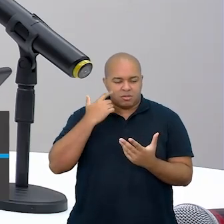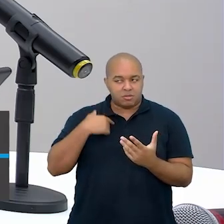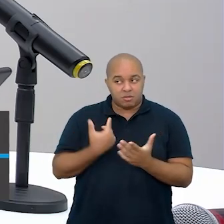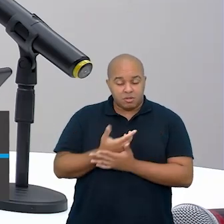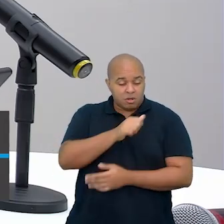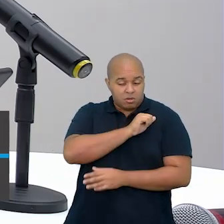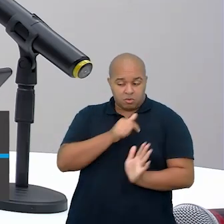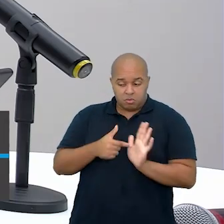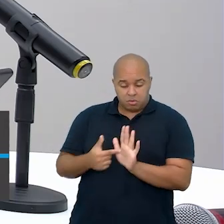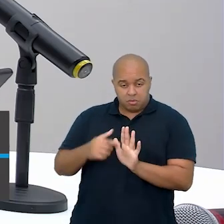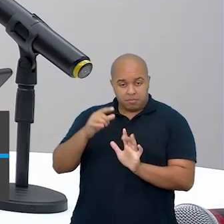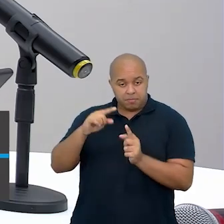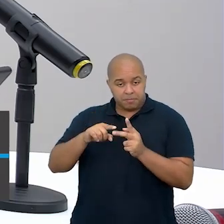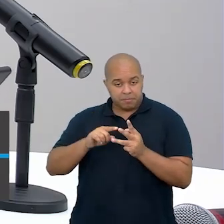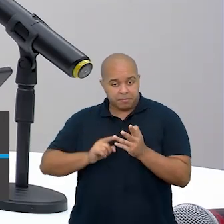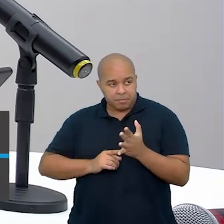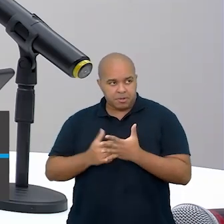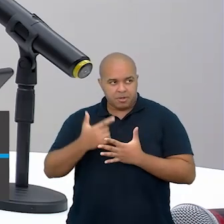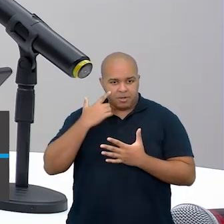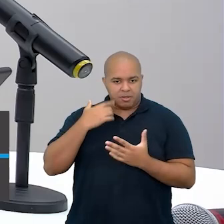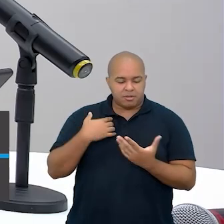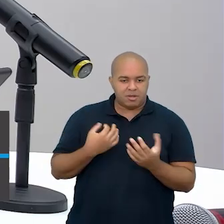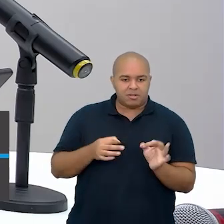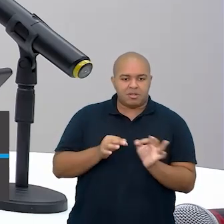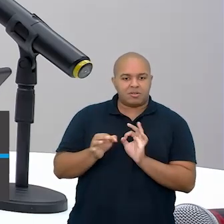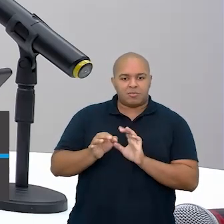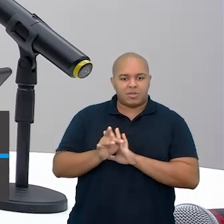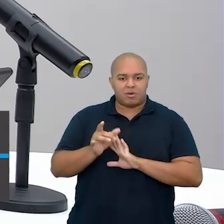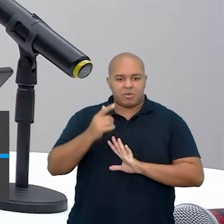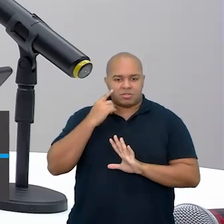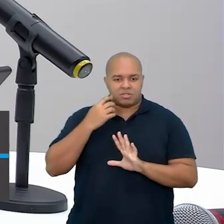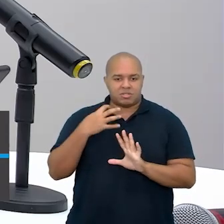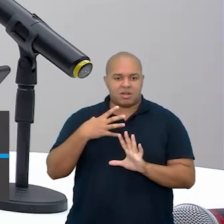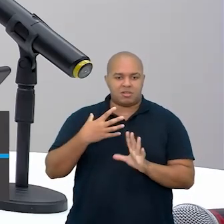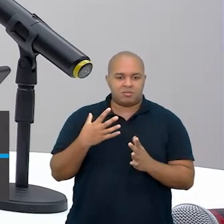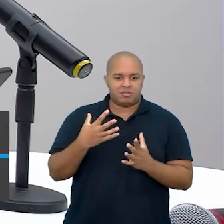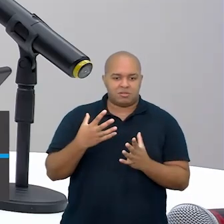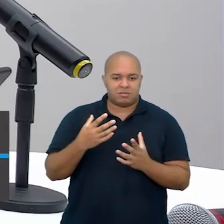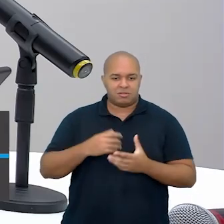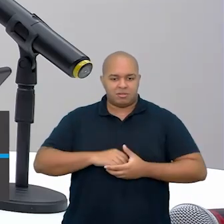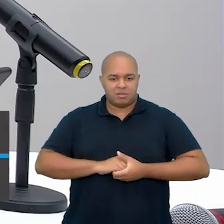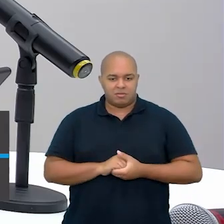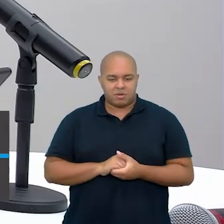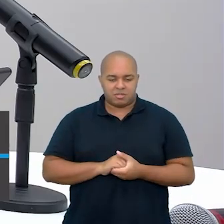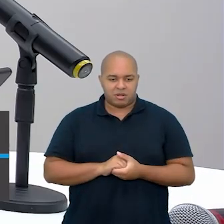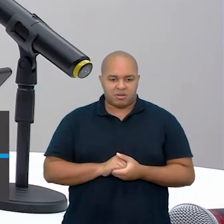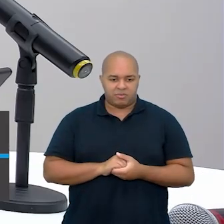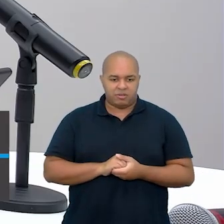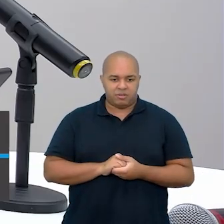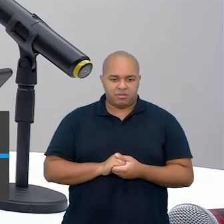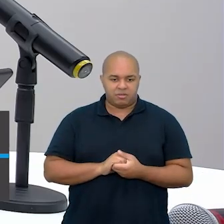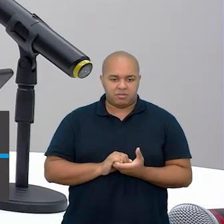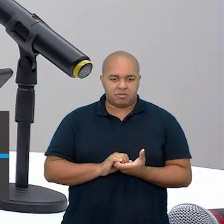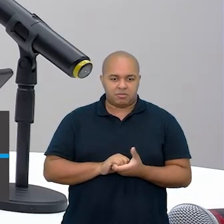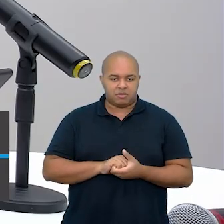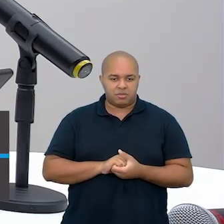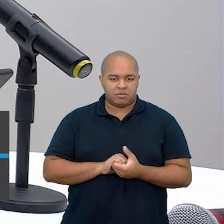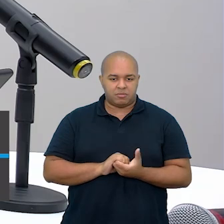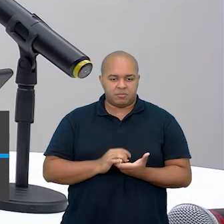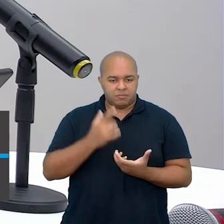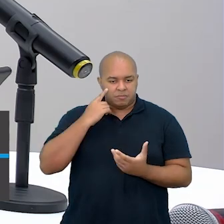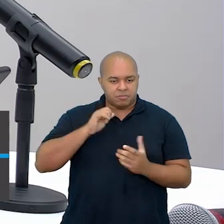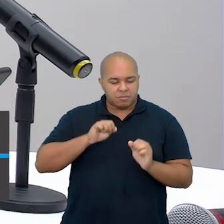a problematização, né, olha aí a problematização, né, que é muito importante, né, pode